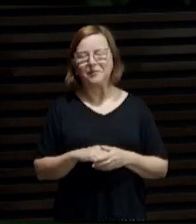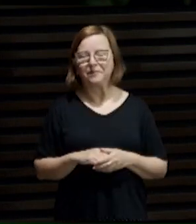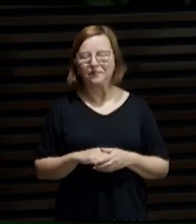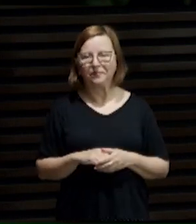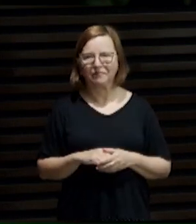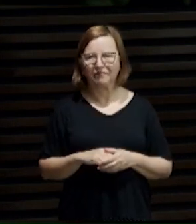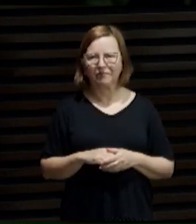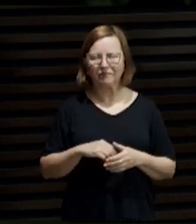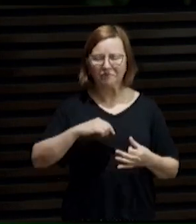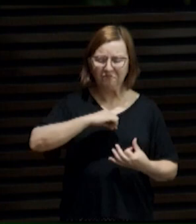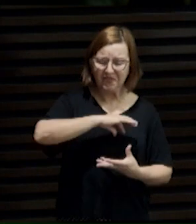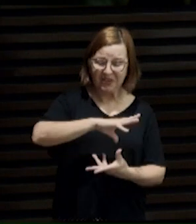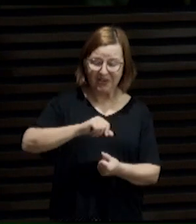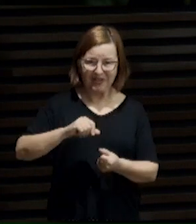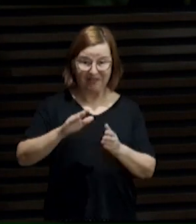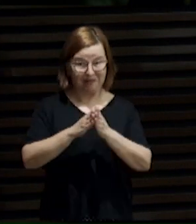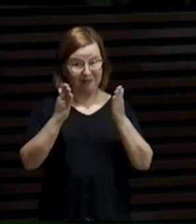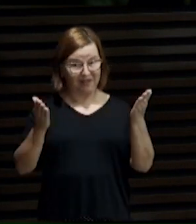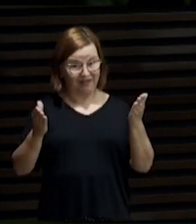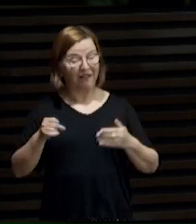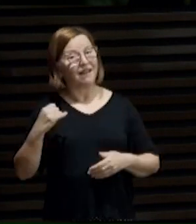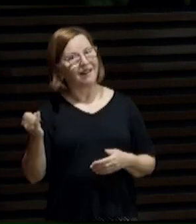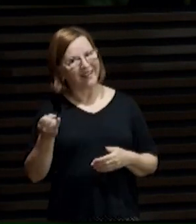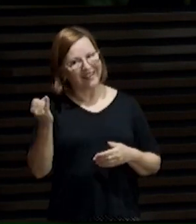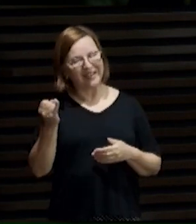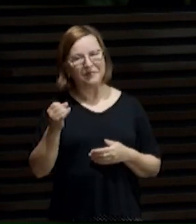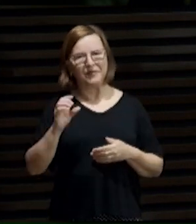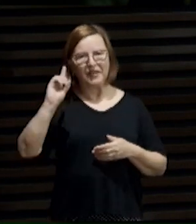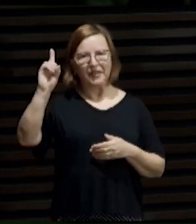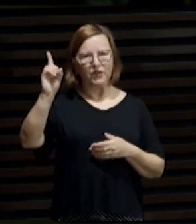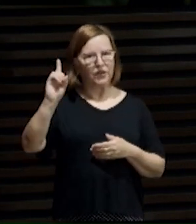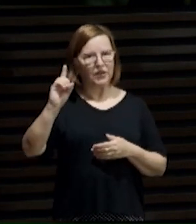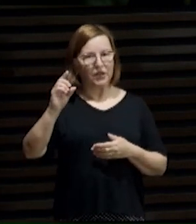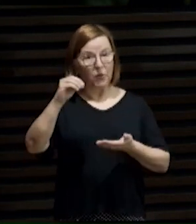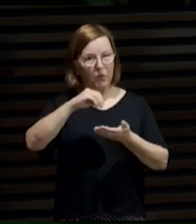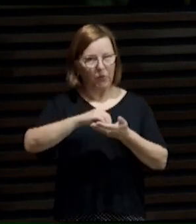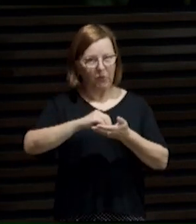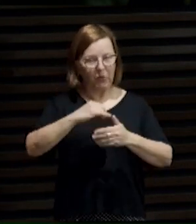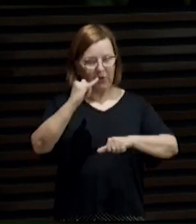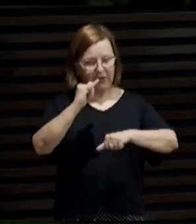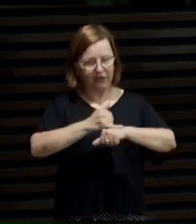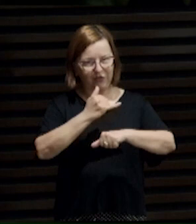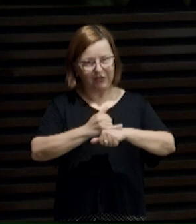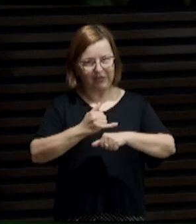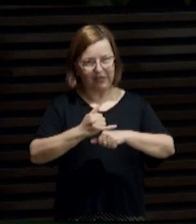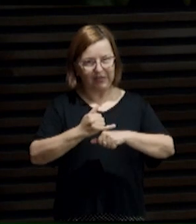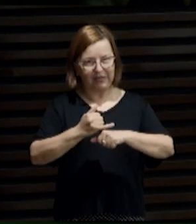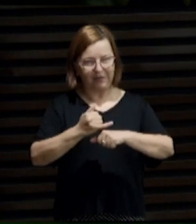Geografia na Escritura é algo muito importante. Deus não colocou Jerusalém acima sem